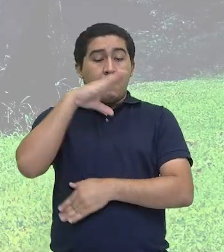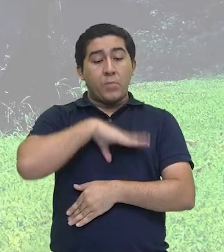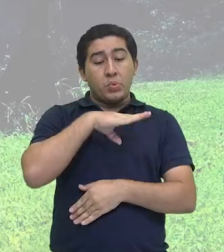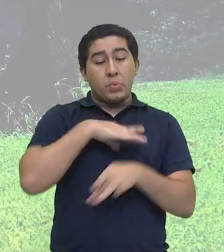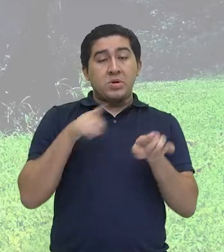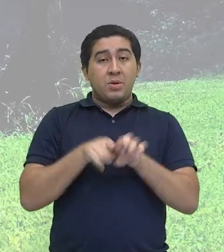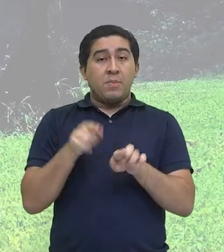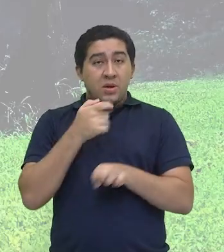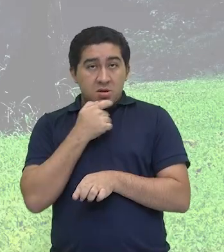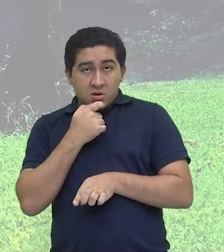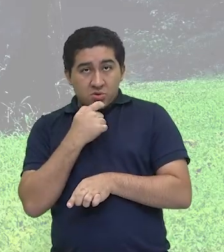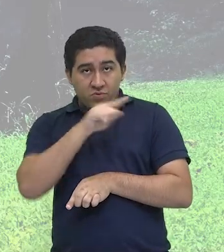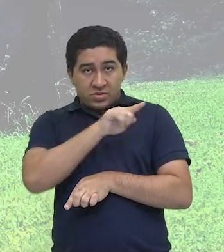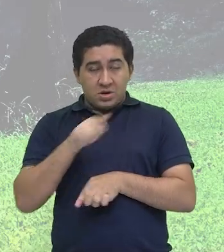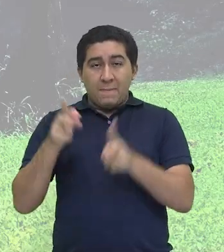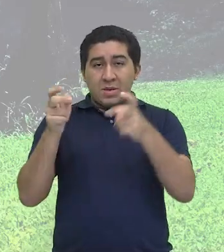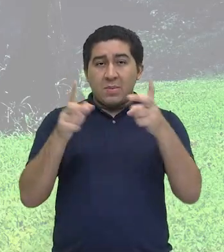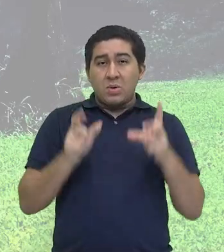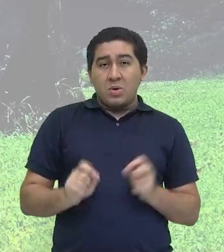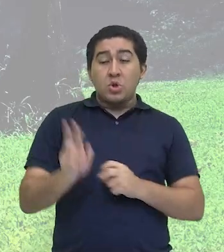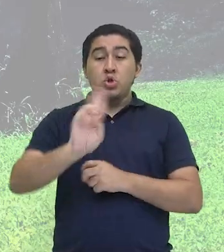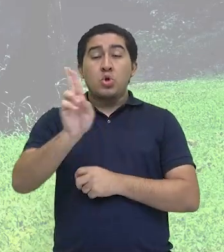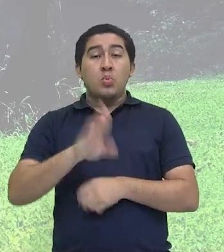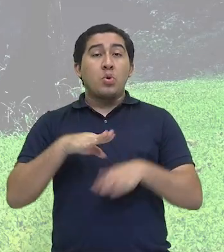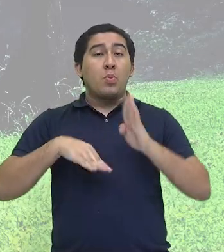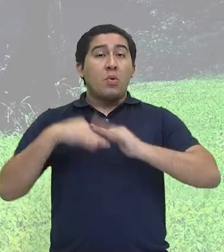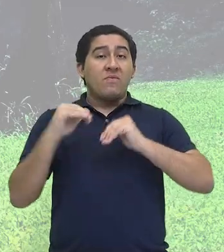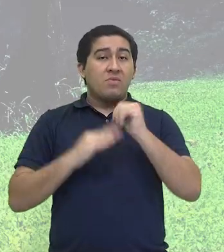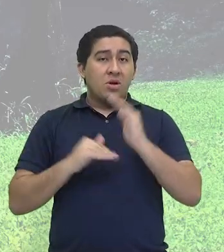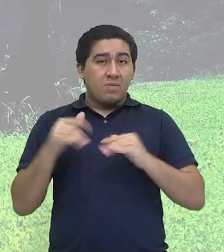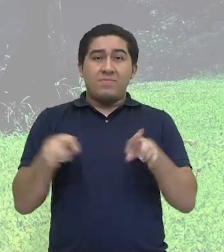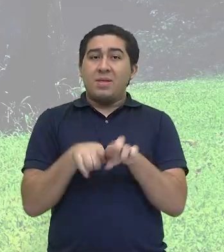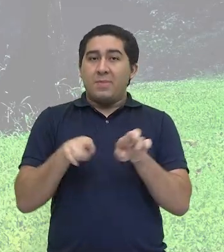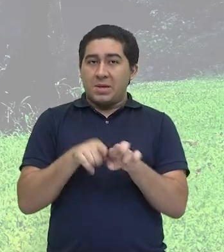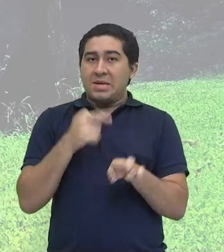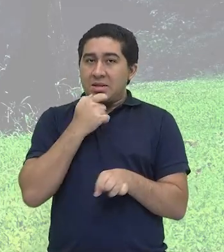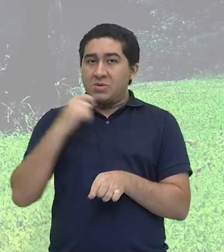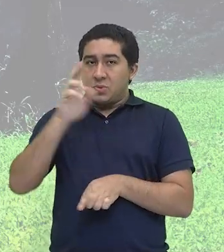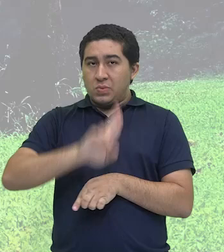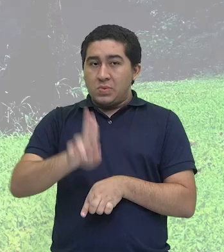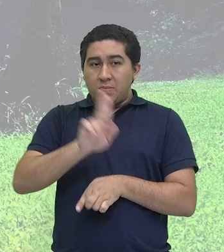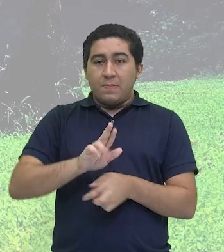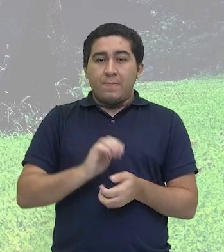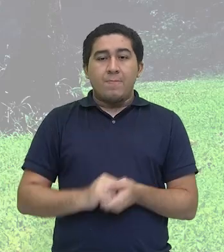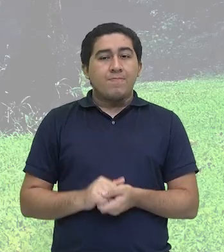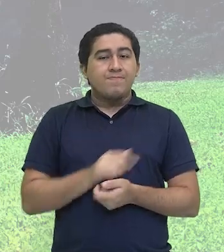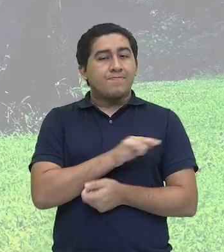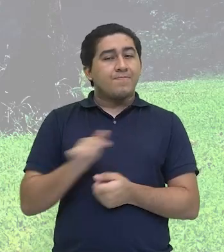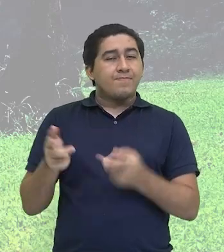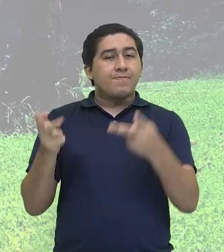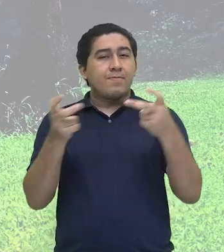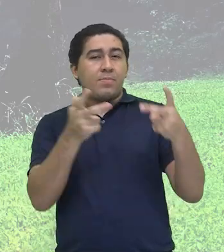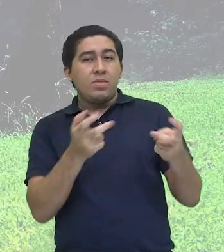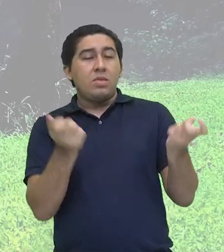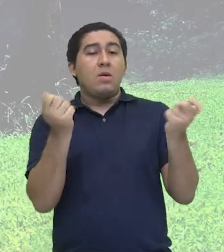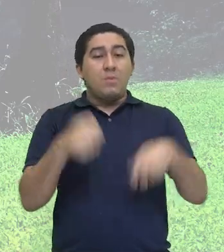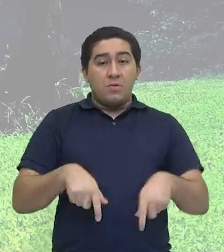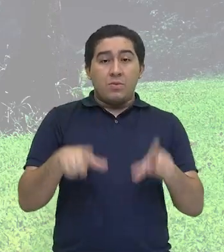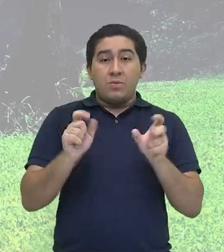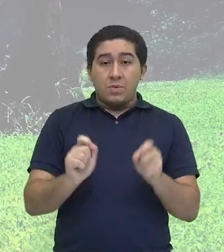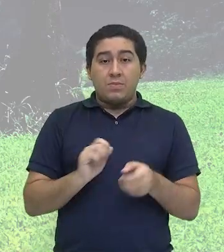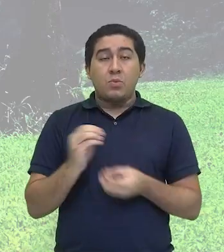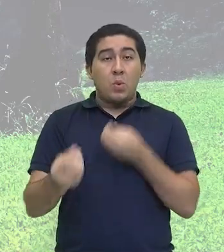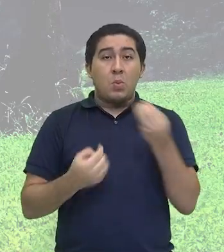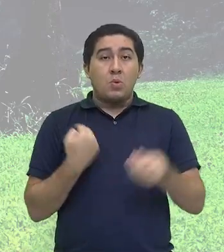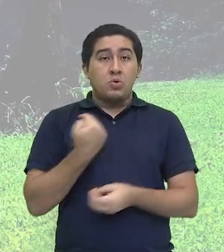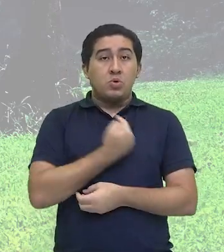na língua inglesa. Vocês viram aí nomes de profissões em inglês. Isso mesmo. Então, vocês puderam observar, né,